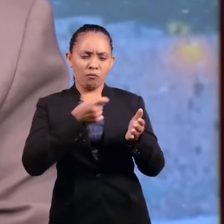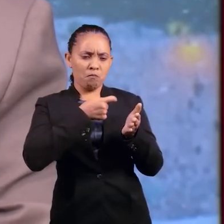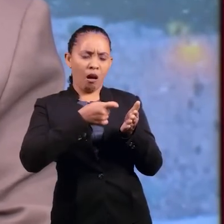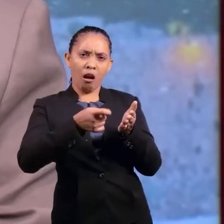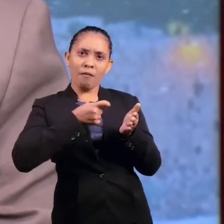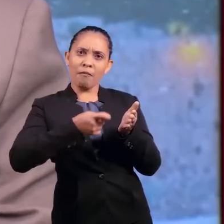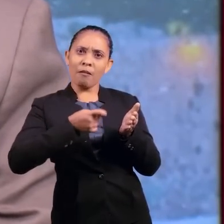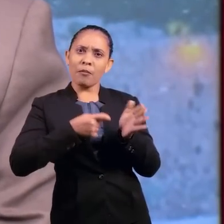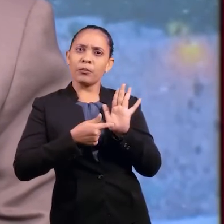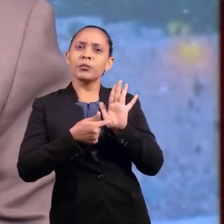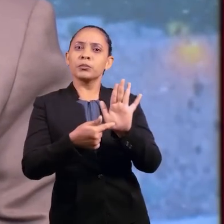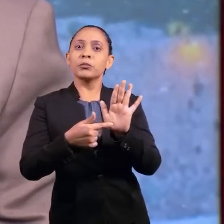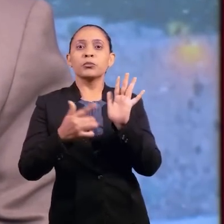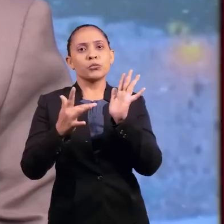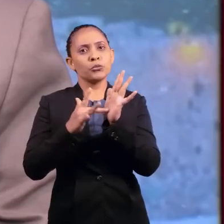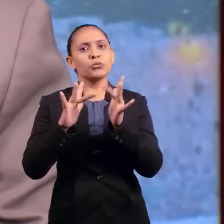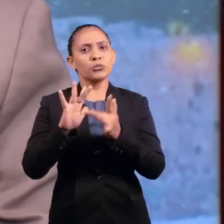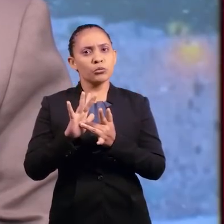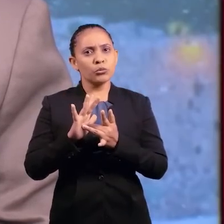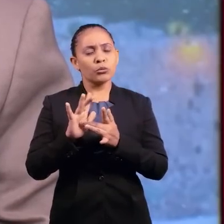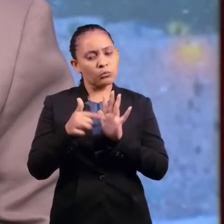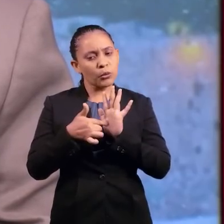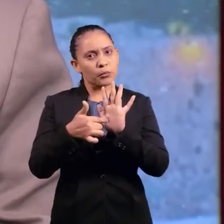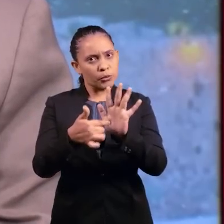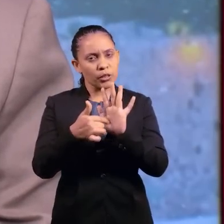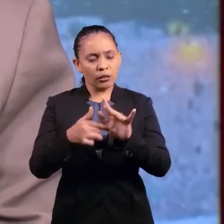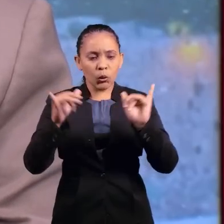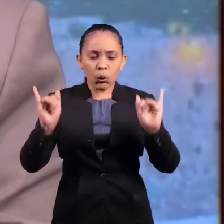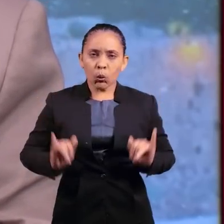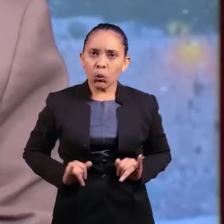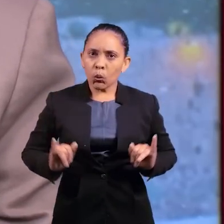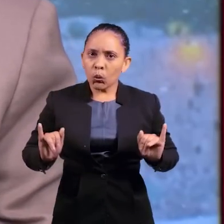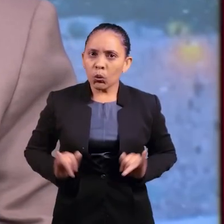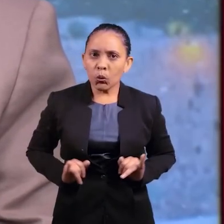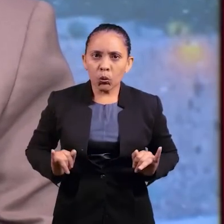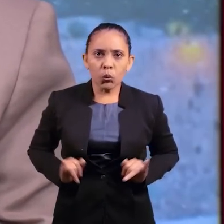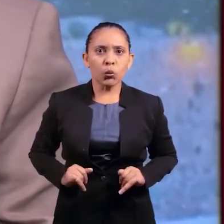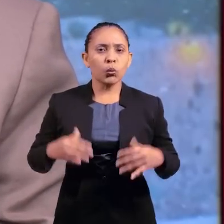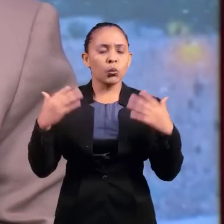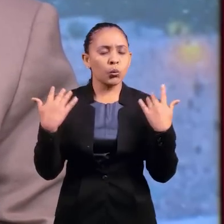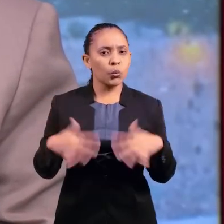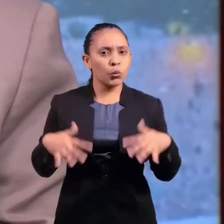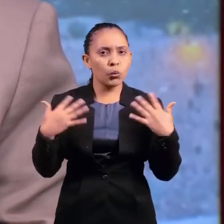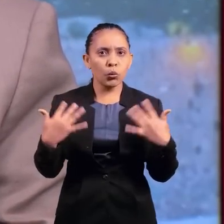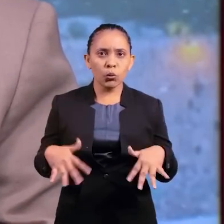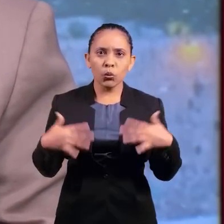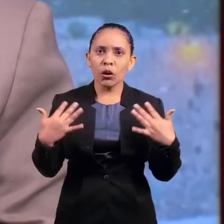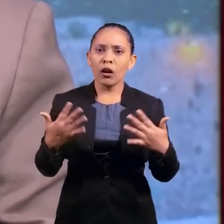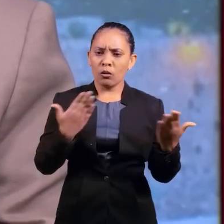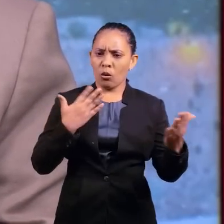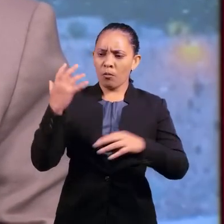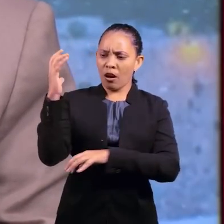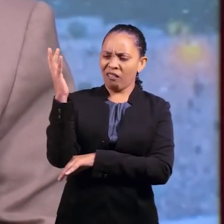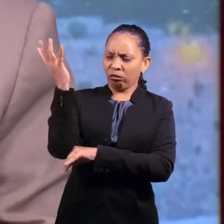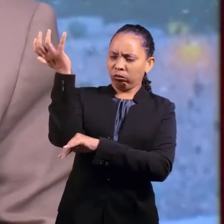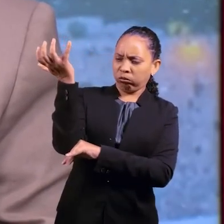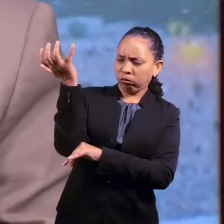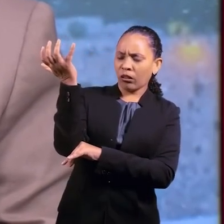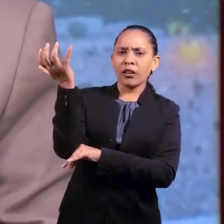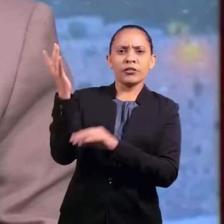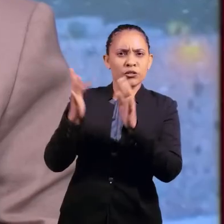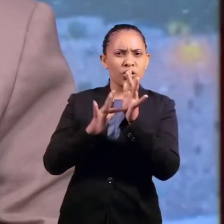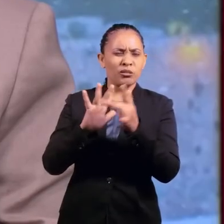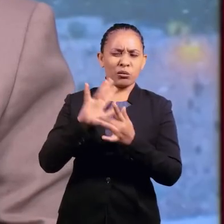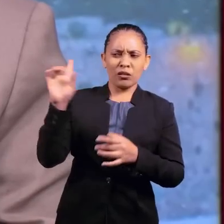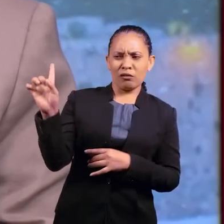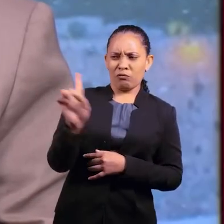tudo aquilo que Jesus seria. Como foi colocado aqui, o que ele sofreu, como raiz de terra seca ele veio, sem